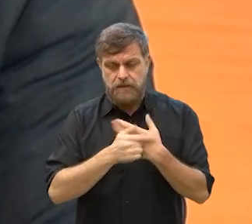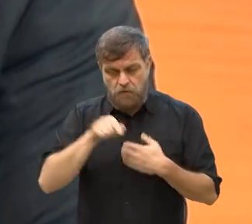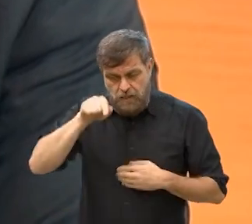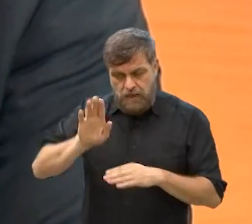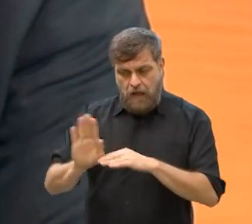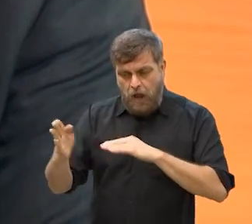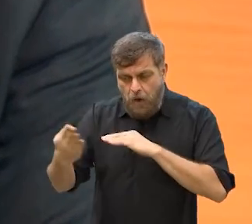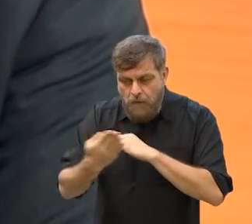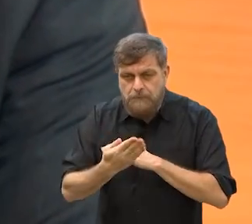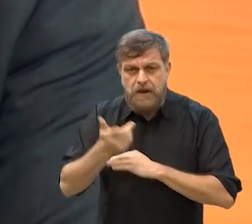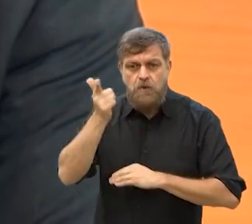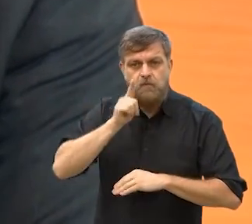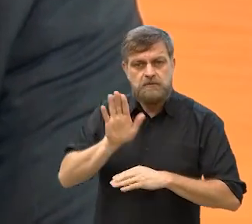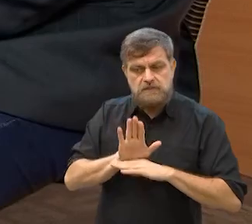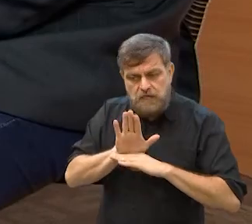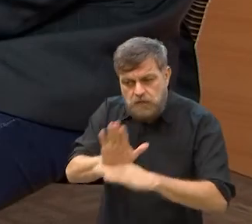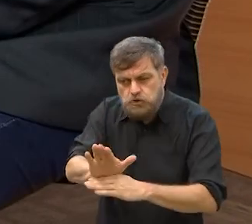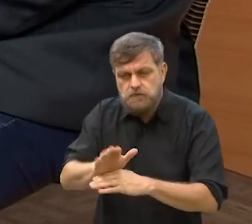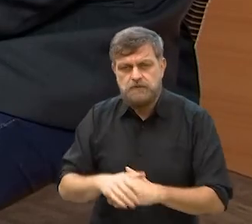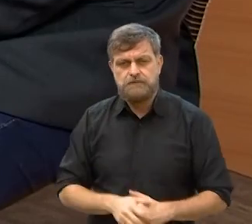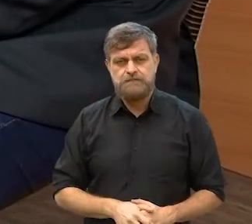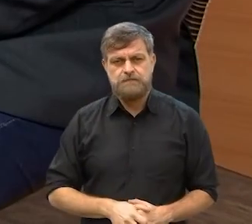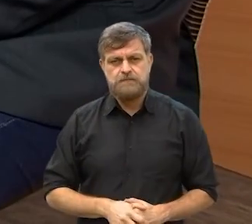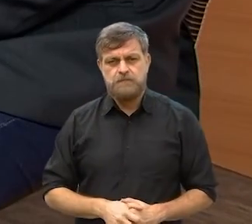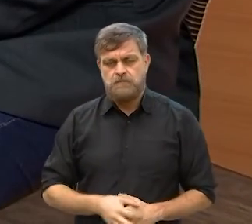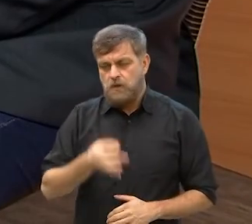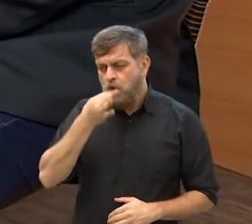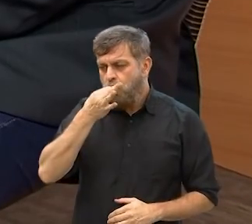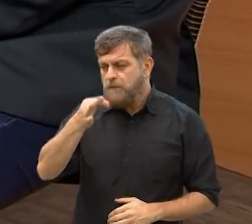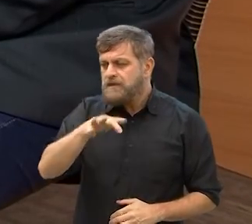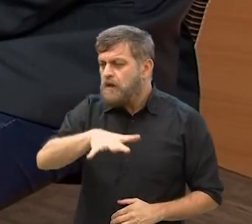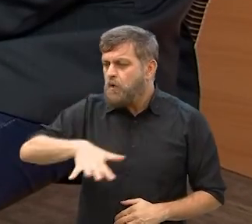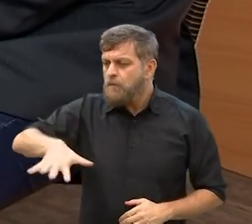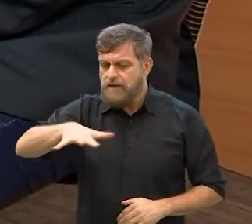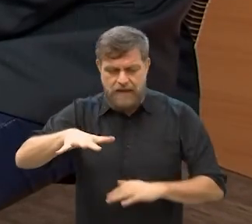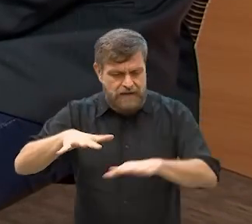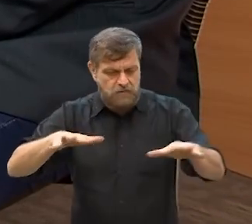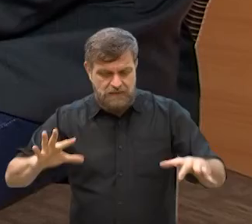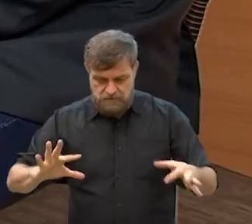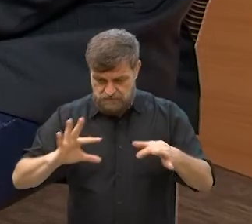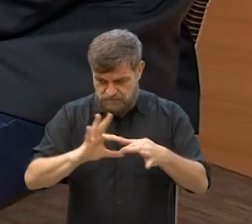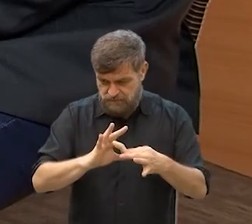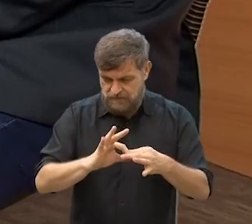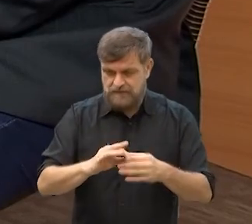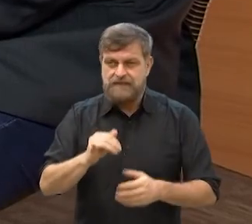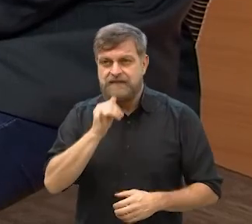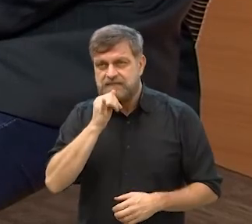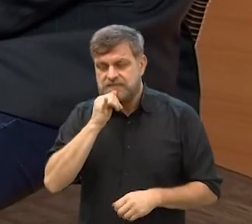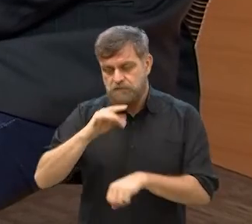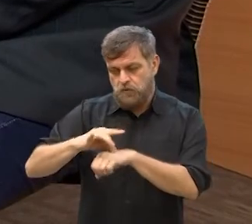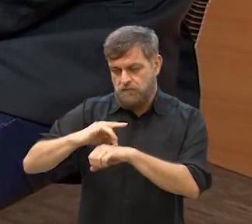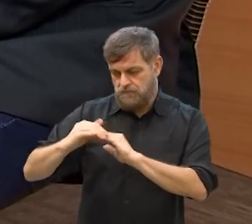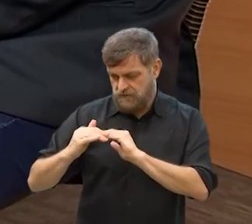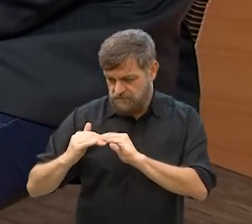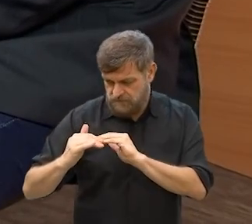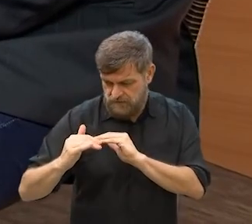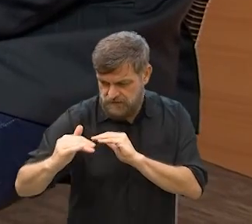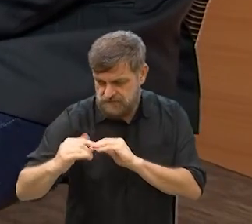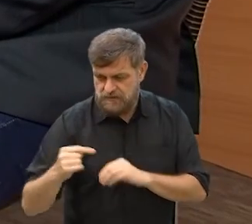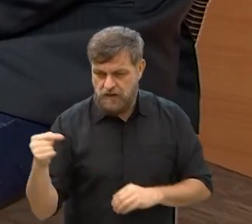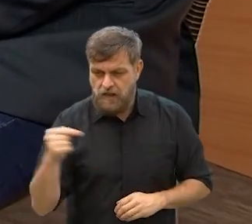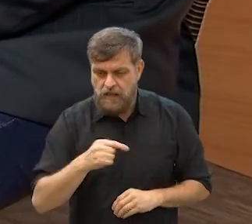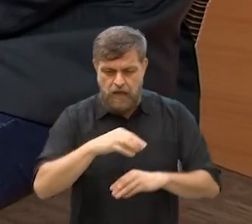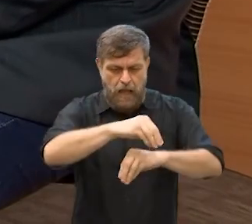benefício para a população. E para o senhor, uma área está ligada à outra? A gente falou sobre pavimentação. Tendo ali o asfalto, não vai